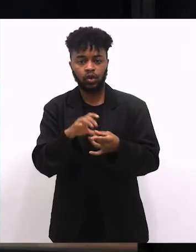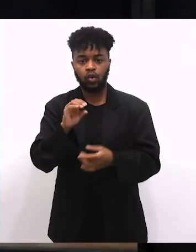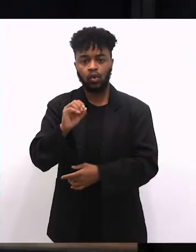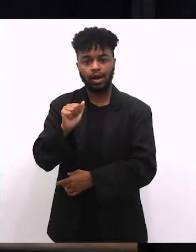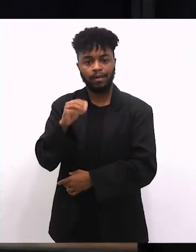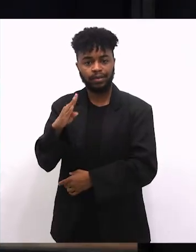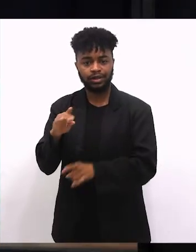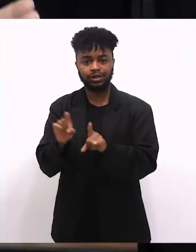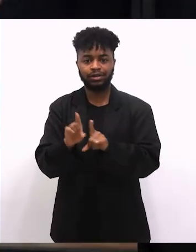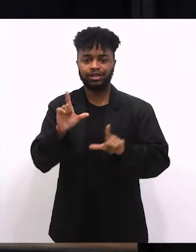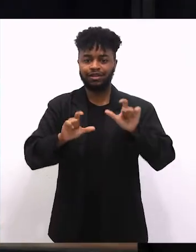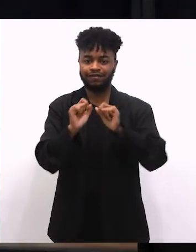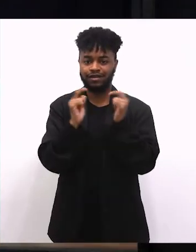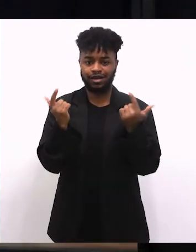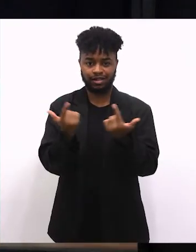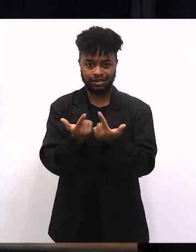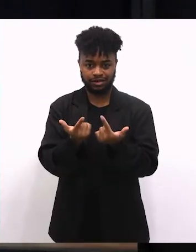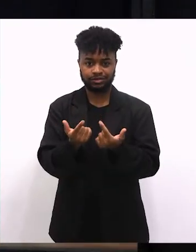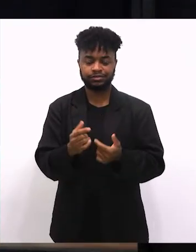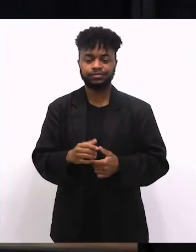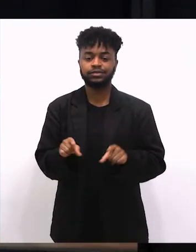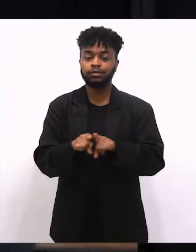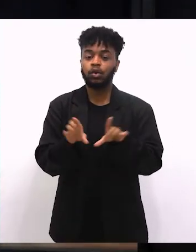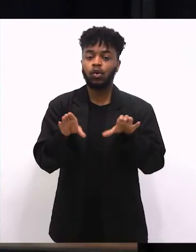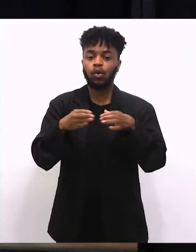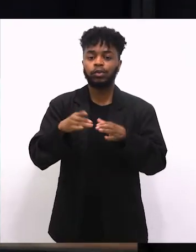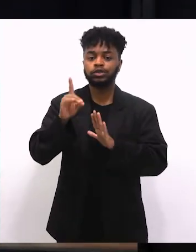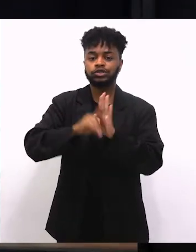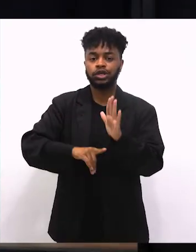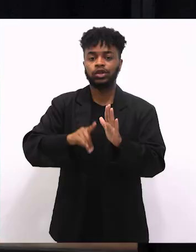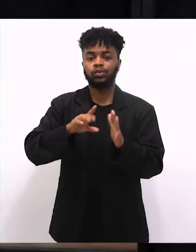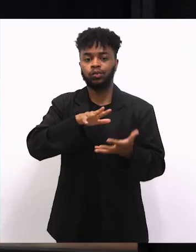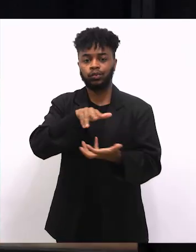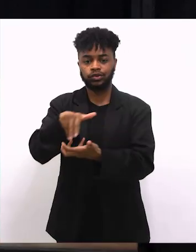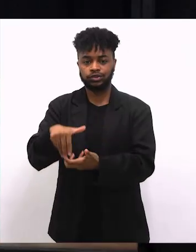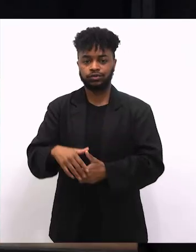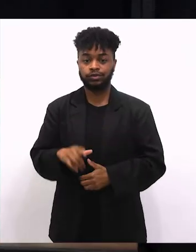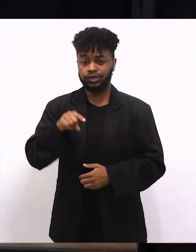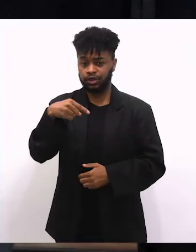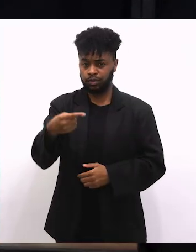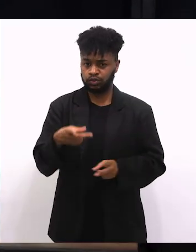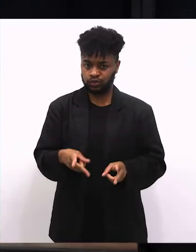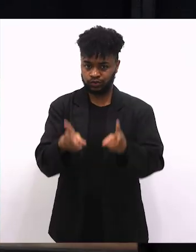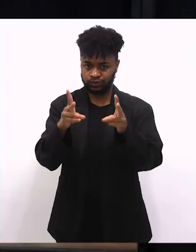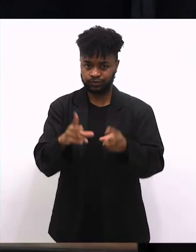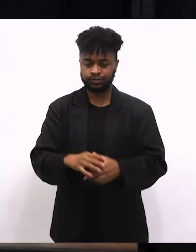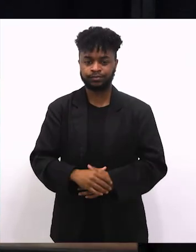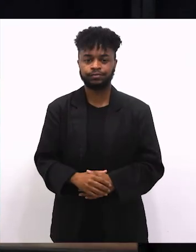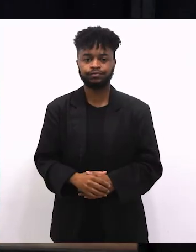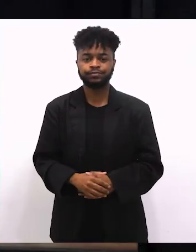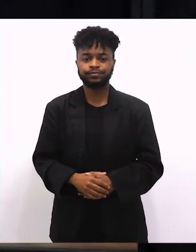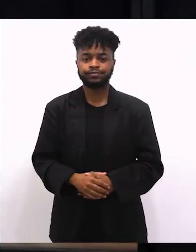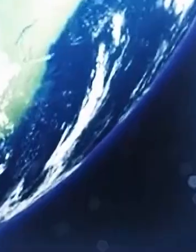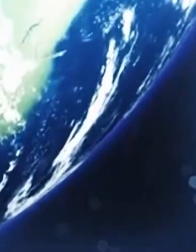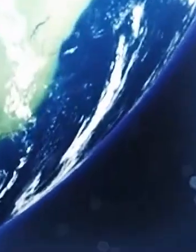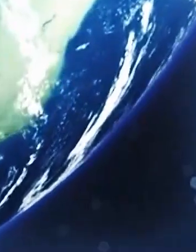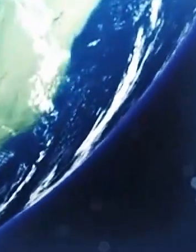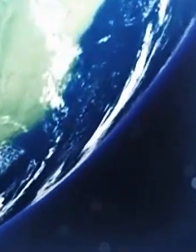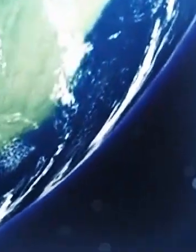dos Advogados do Brasil e a LERJ, TV Alerj e Comissão de Direito Internacional. Daqui a pouquinho a gente volta.